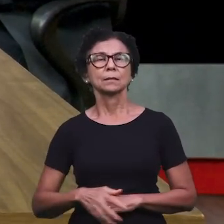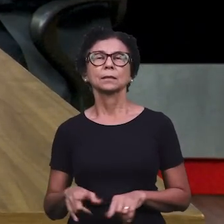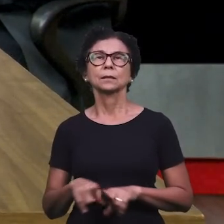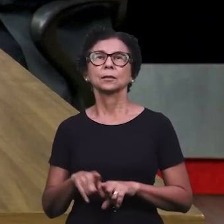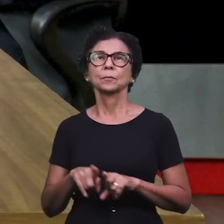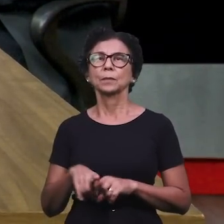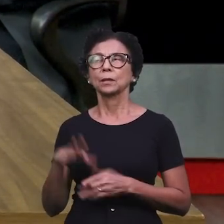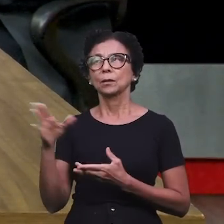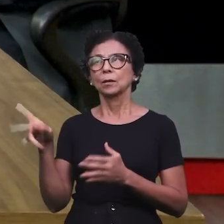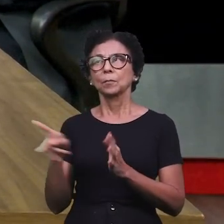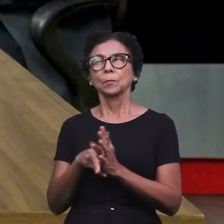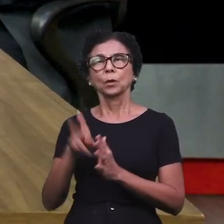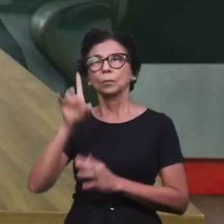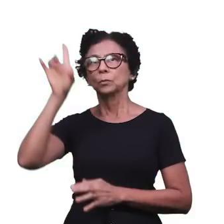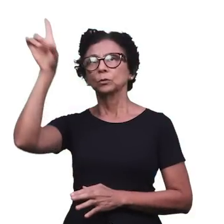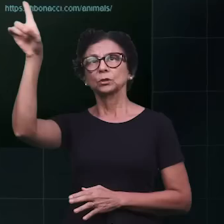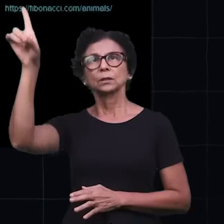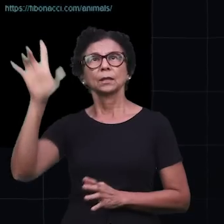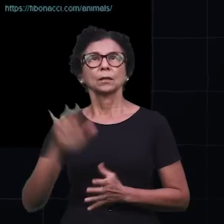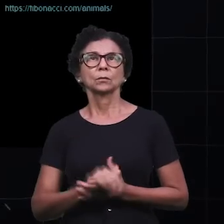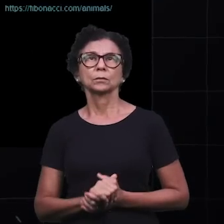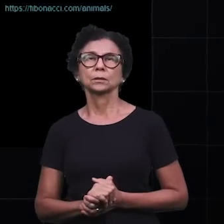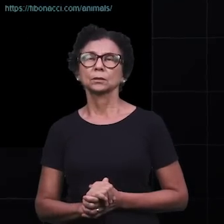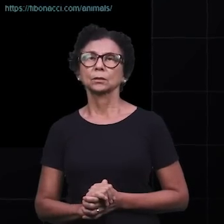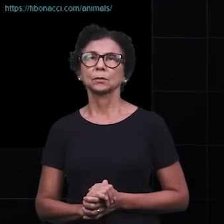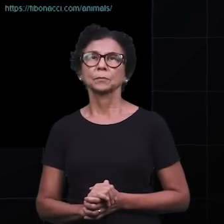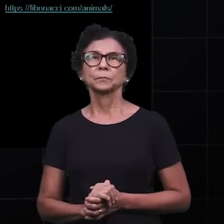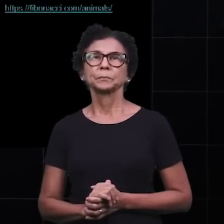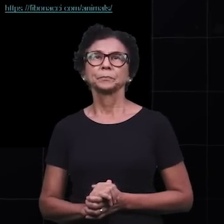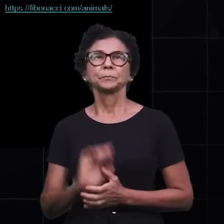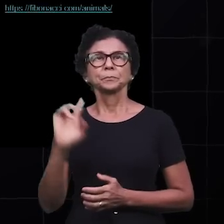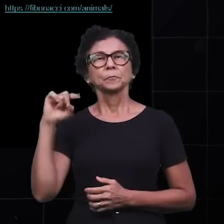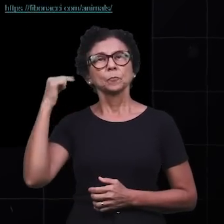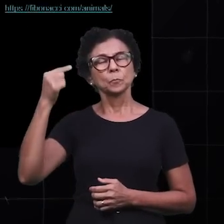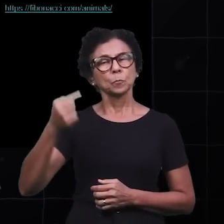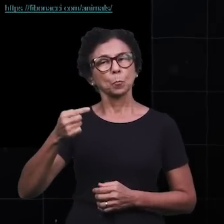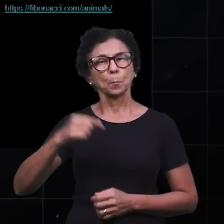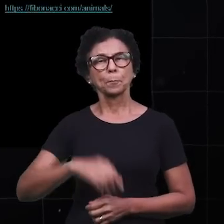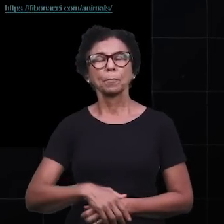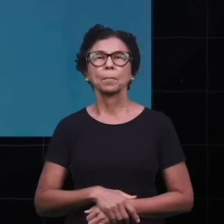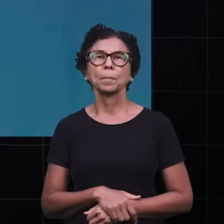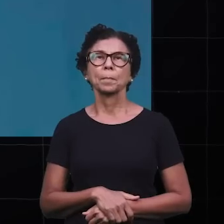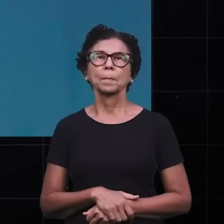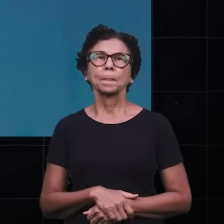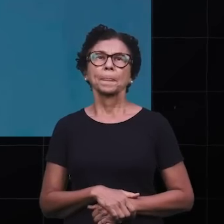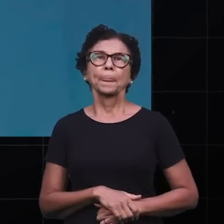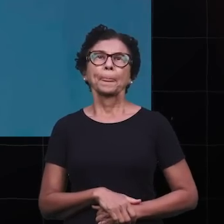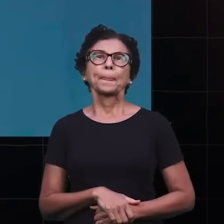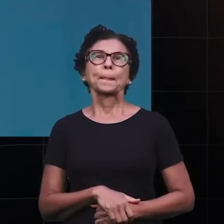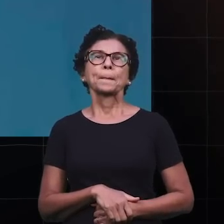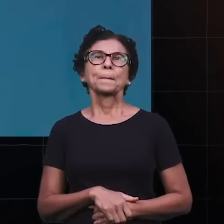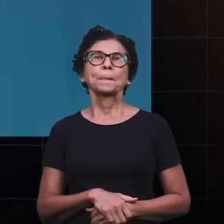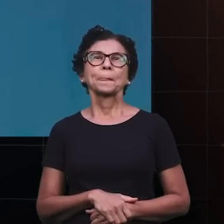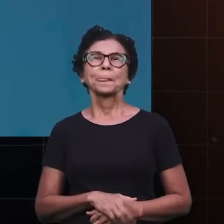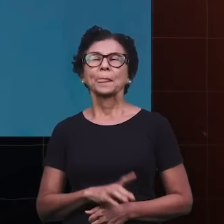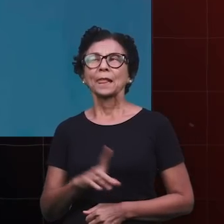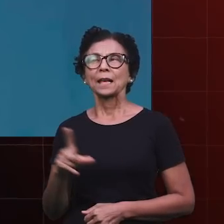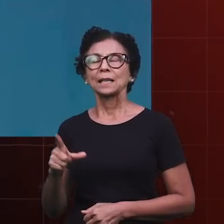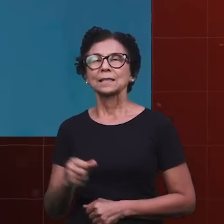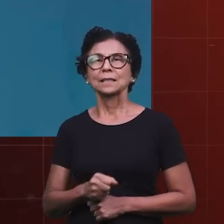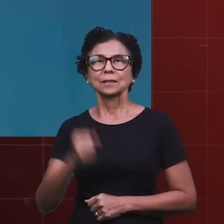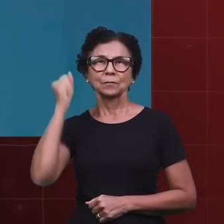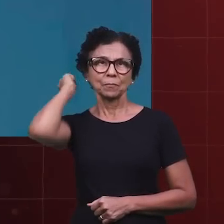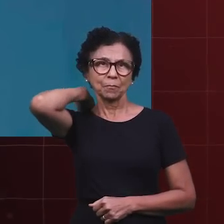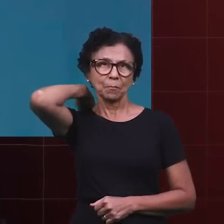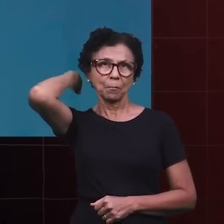assinatura de Deus. Isso da natureza de forma geral. Quer ver? Passa o próximo. as baleias no seu acasalamento. Isso aqui passou no